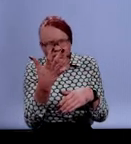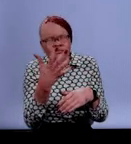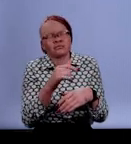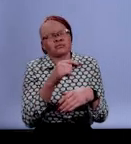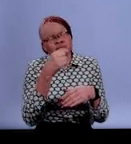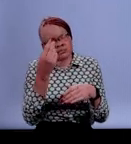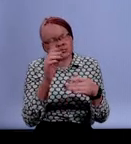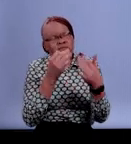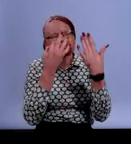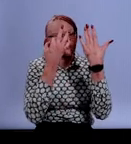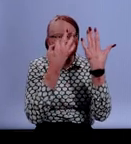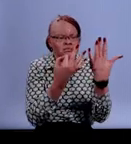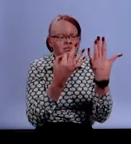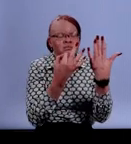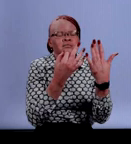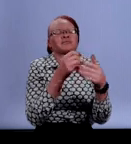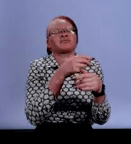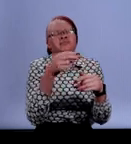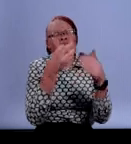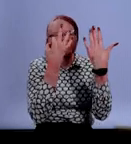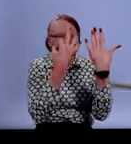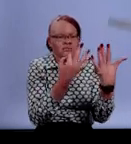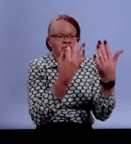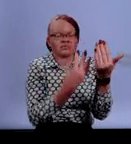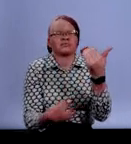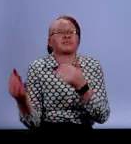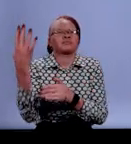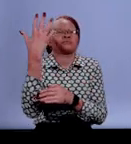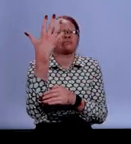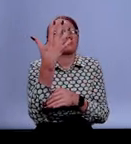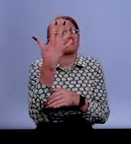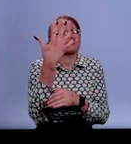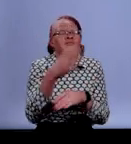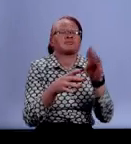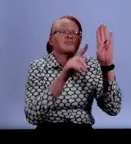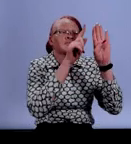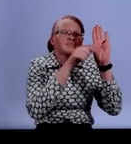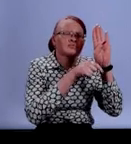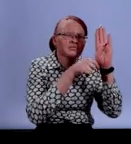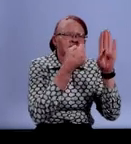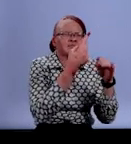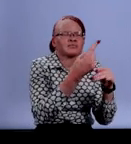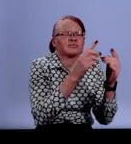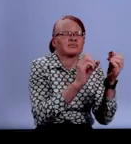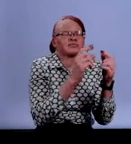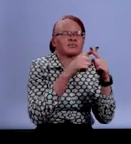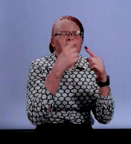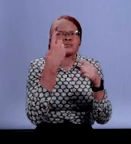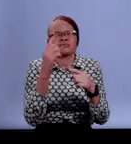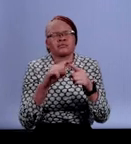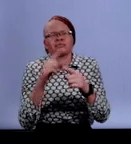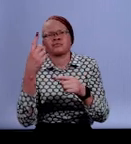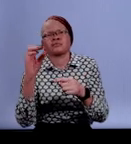cinco Então temos 8 elevado a 5 alínea B 10